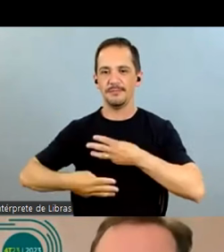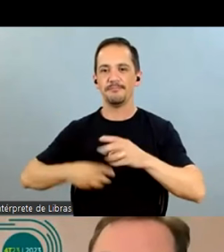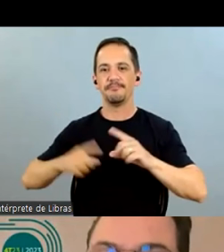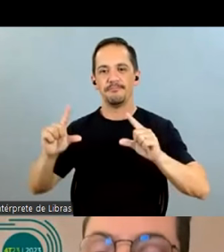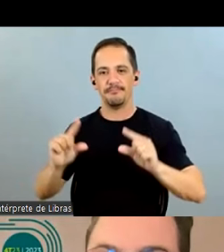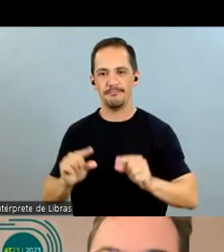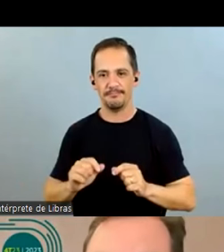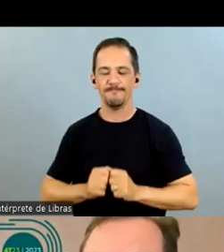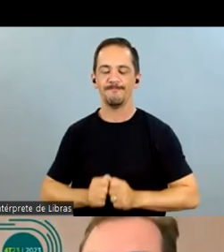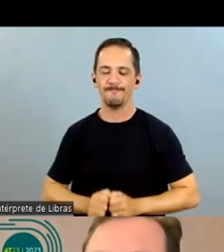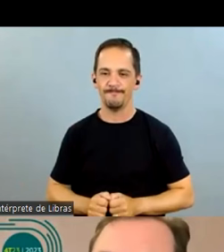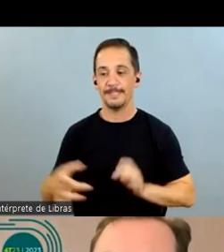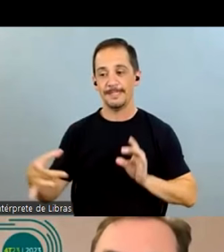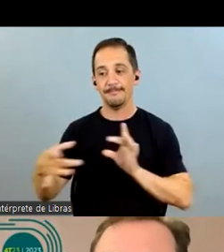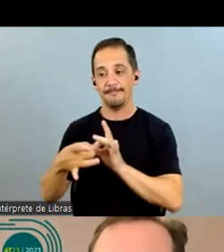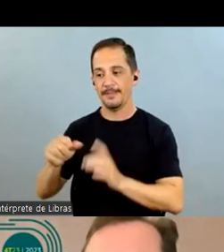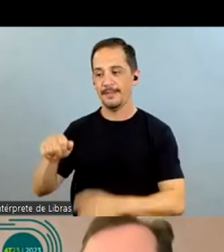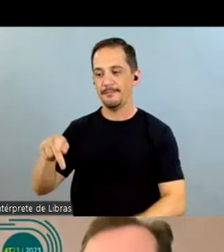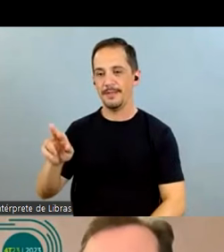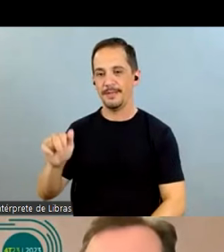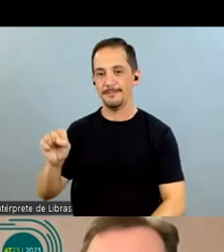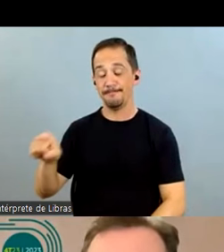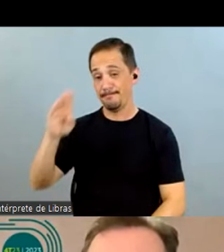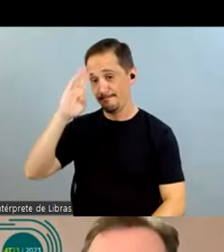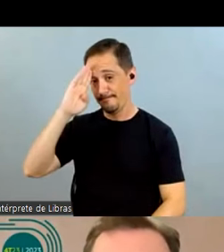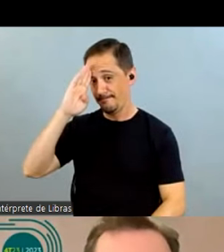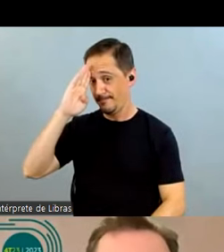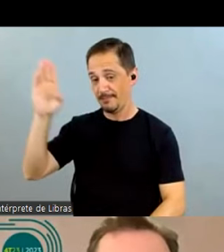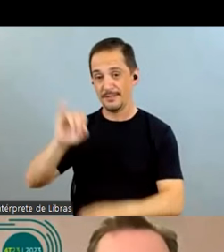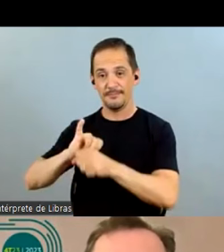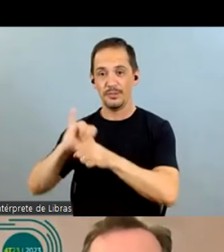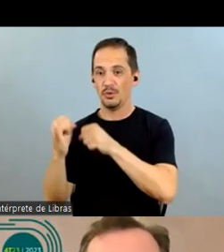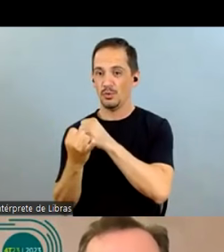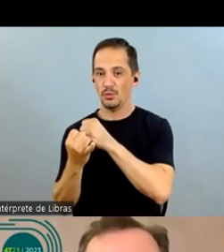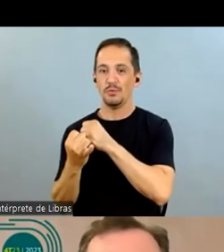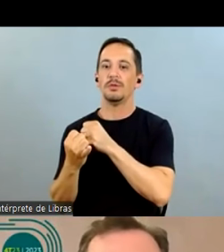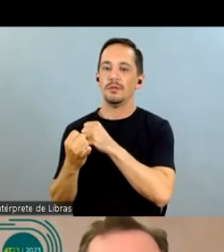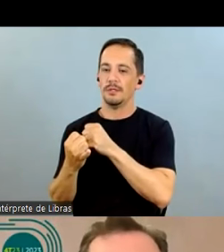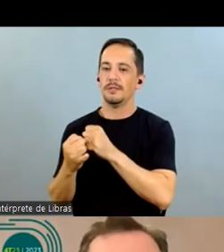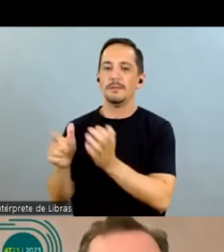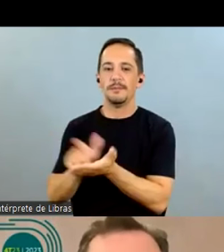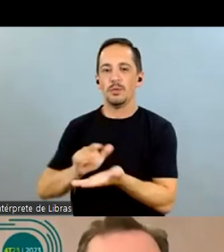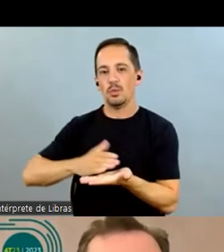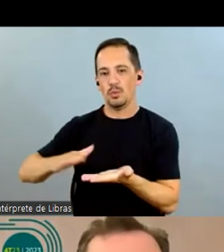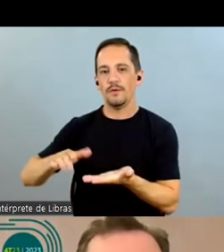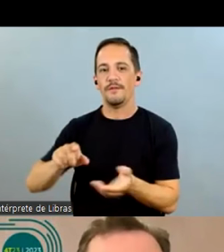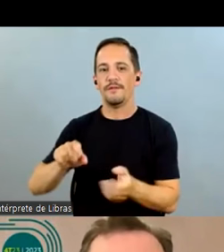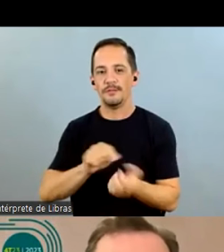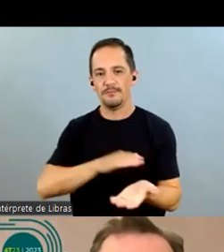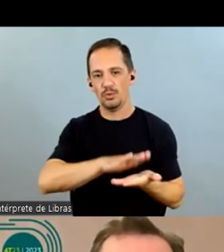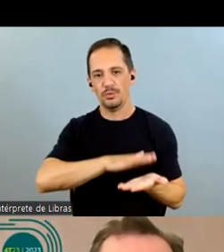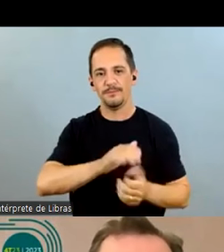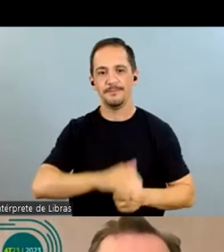aparas que é o principal insumo né de produção de papéis para papelão do lado as aparas no